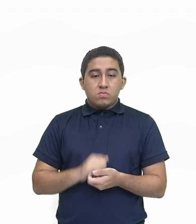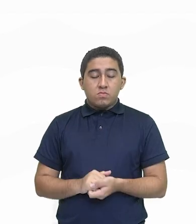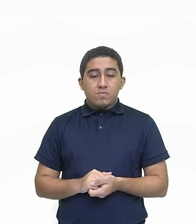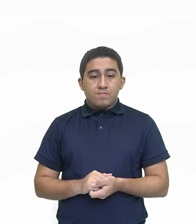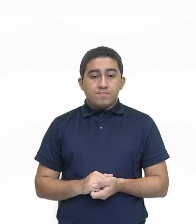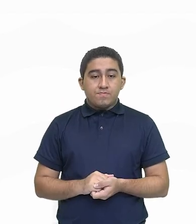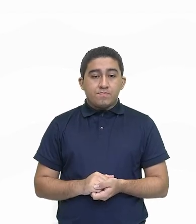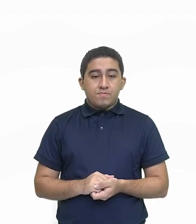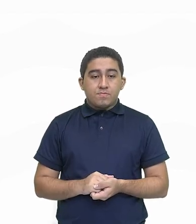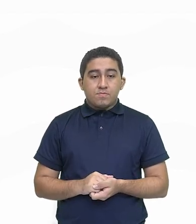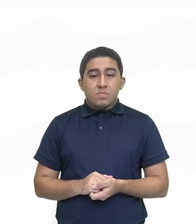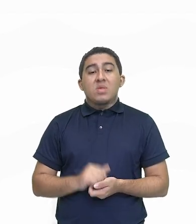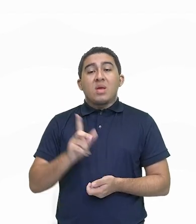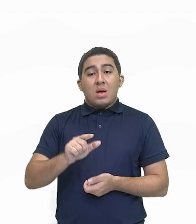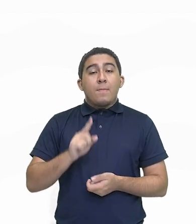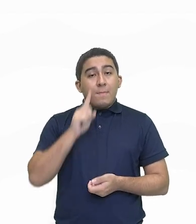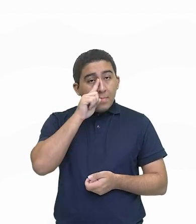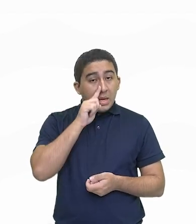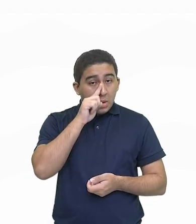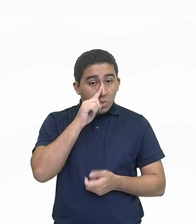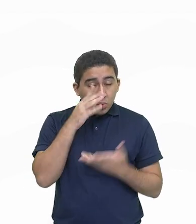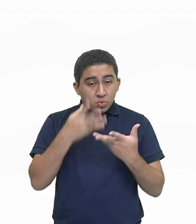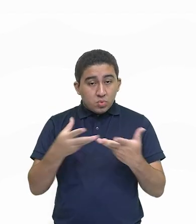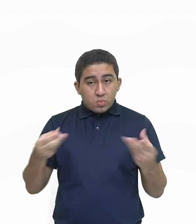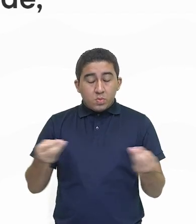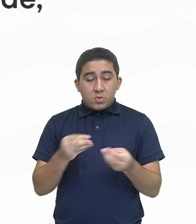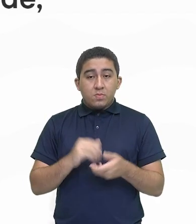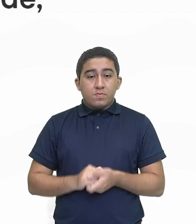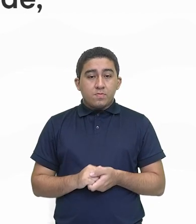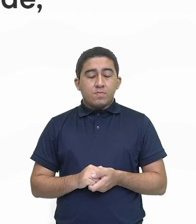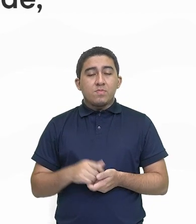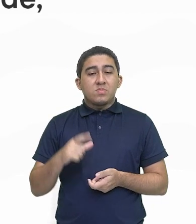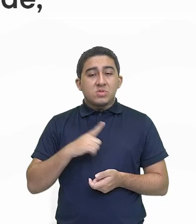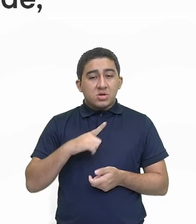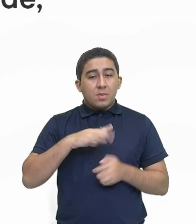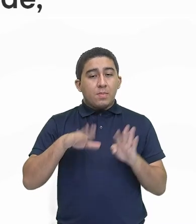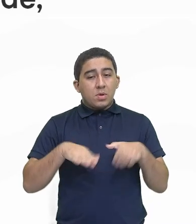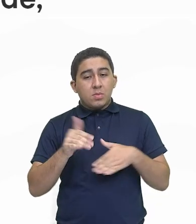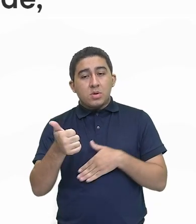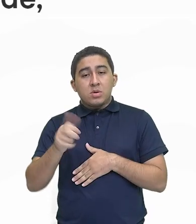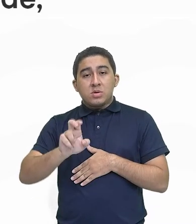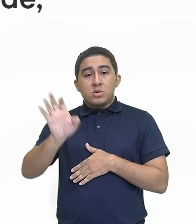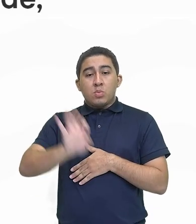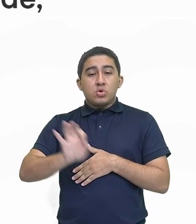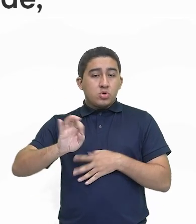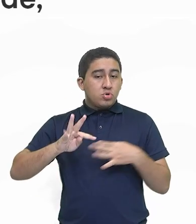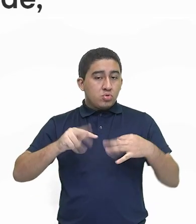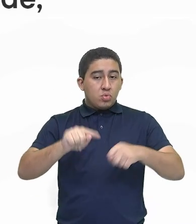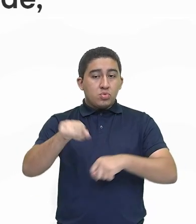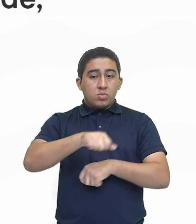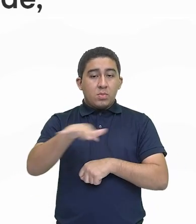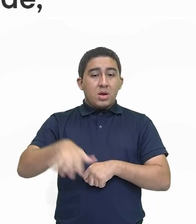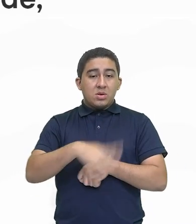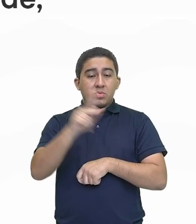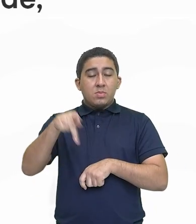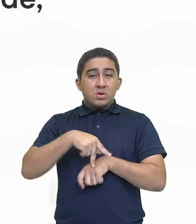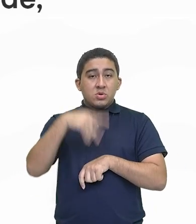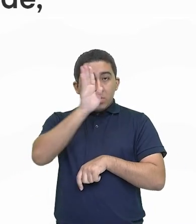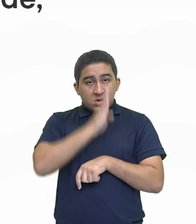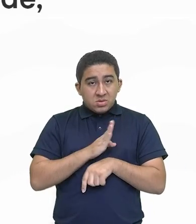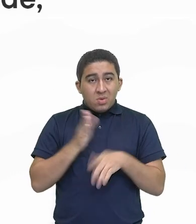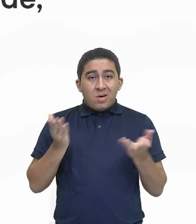dos biomas mais ameaçados. Ele cobria originalmente 15% do território brasileiro e agora